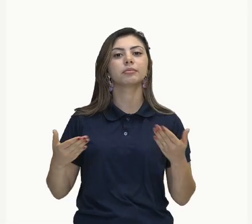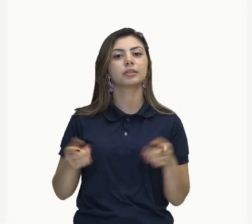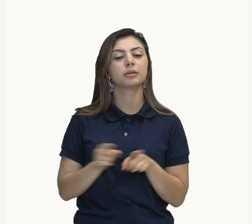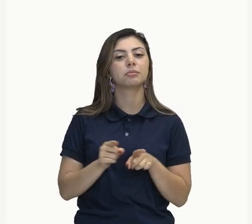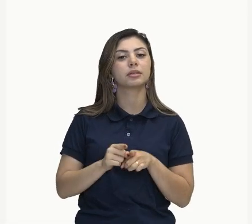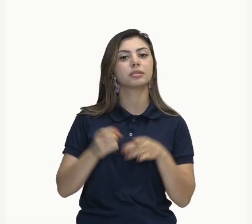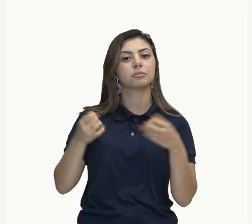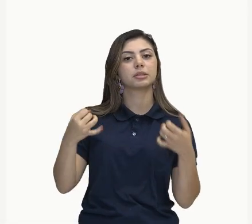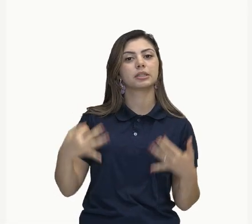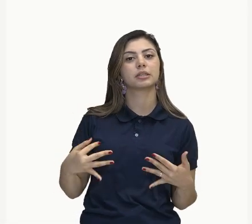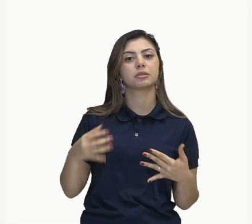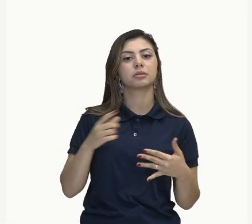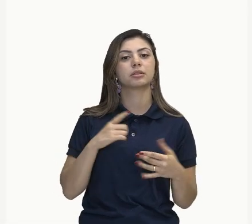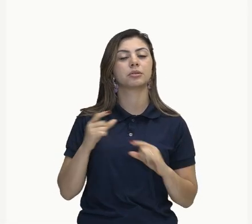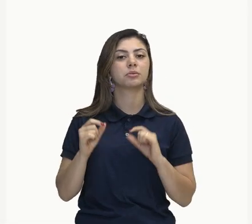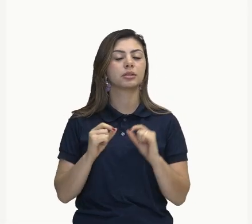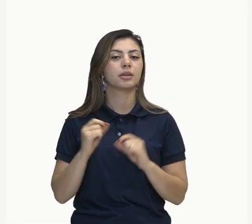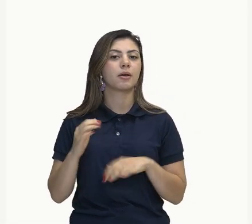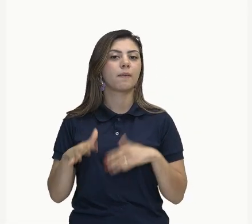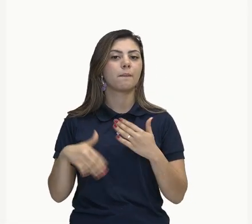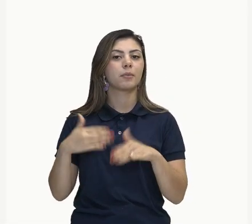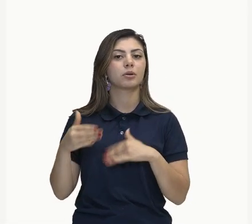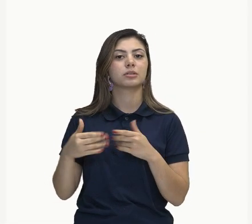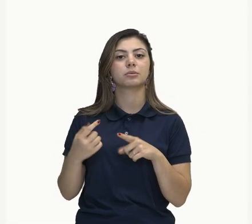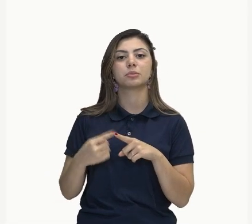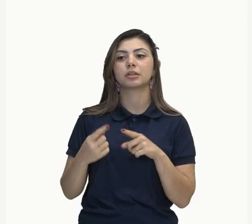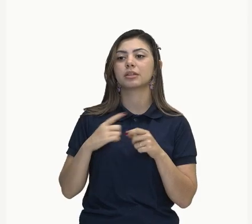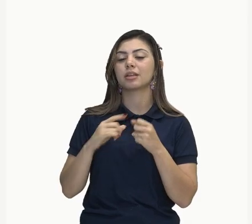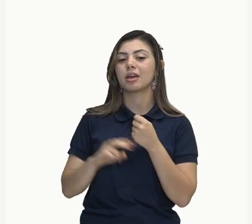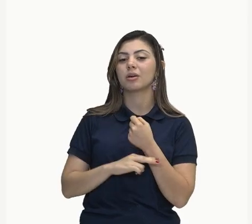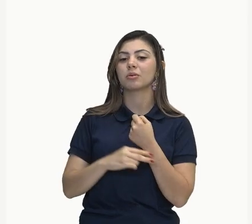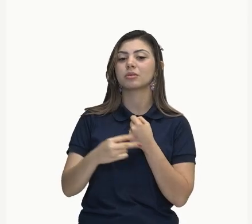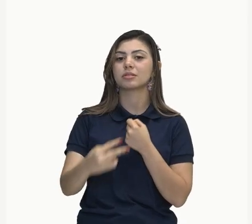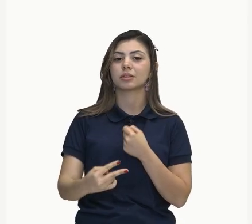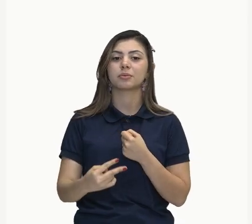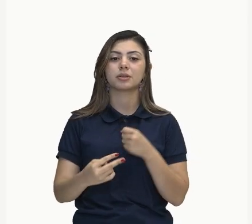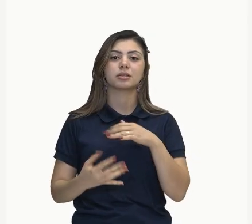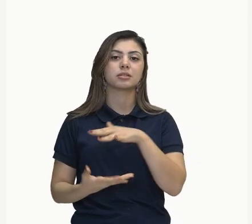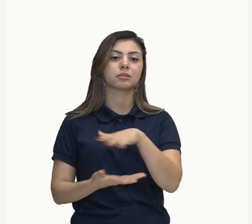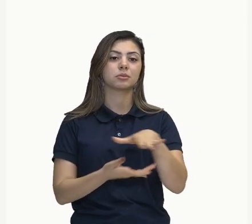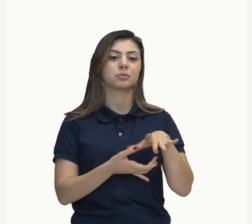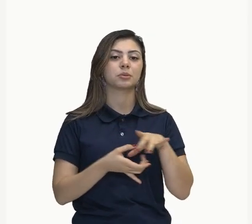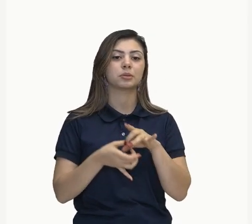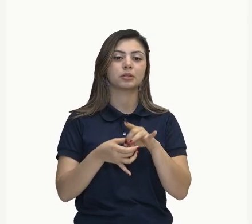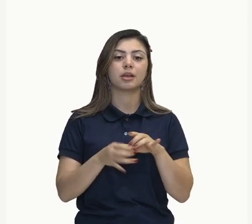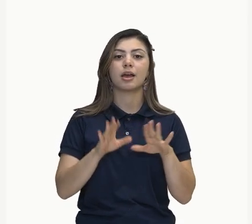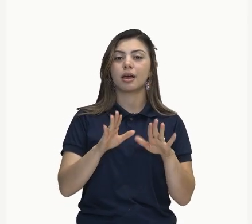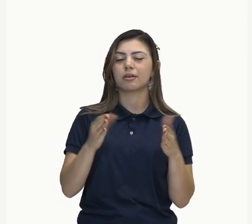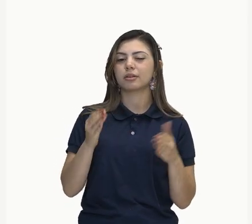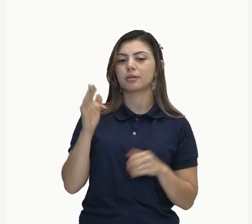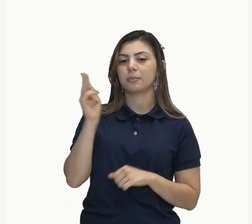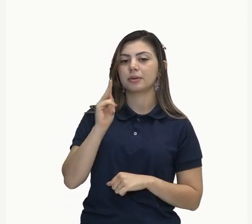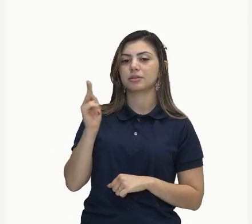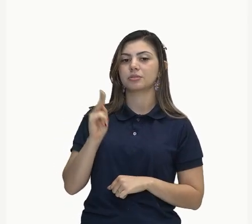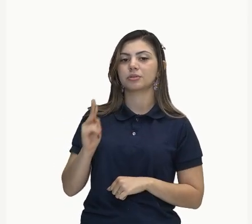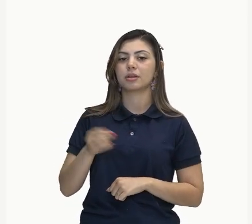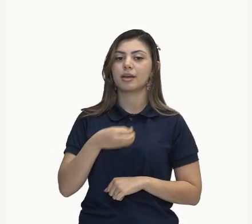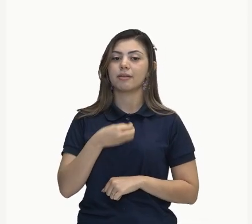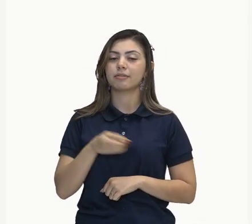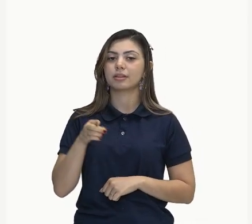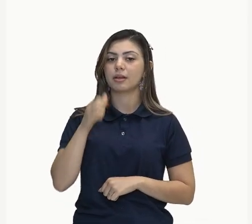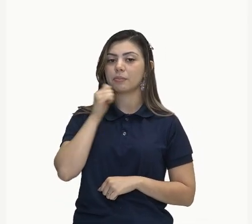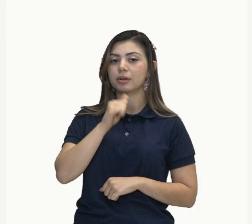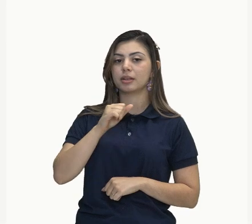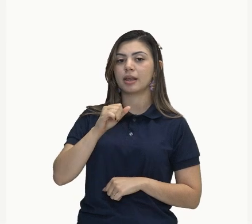mais um processo de uma das consequências da globalização, a gente tem aqui uma historinha, né? A vida da Dona Maria,